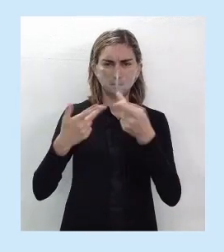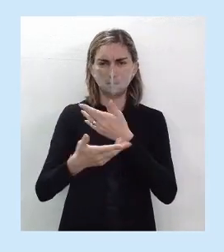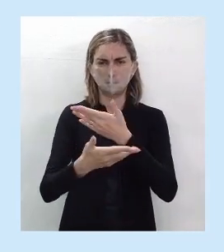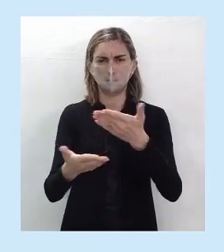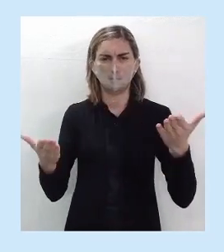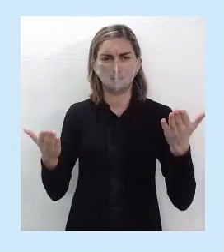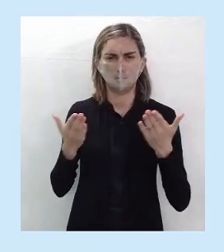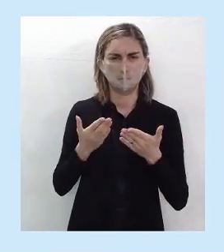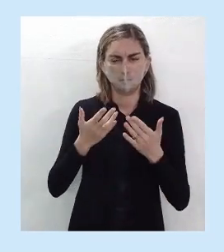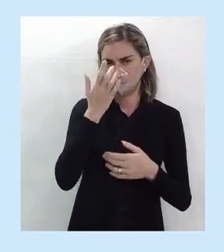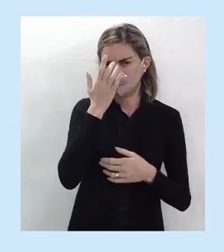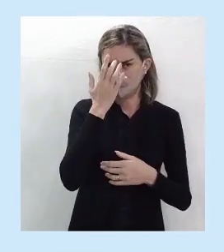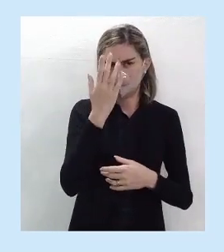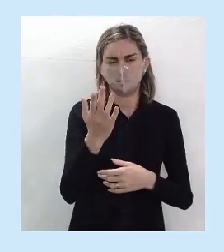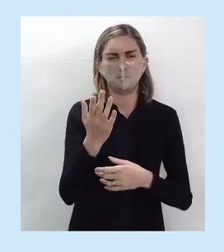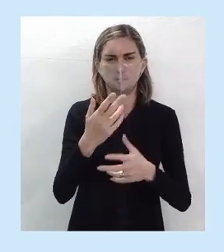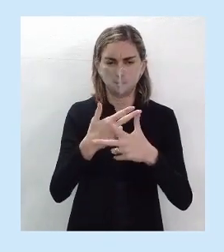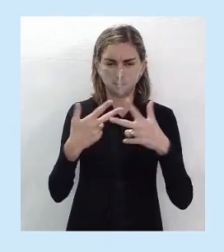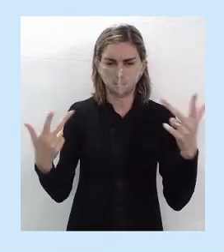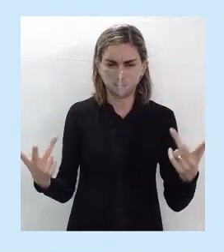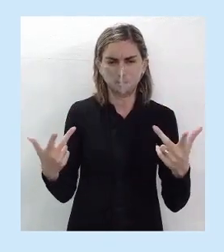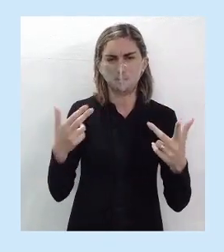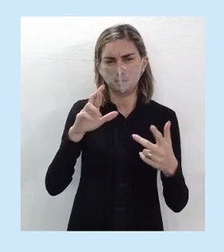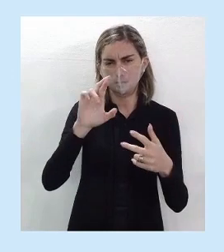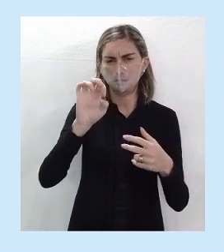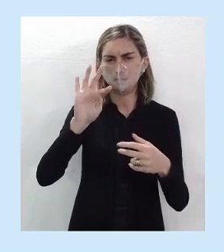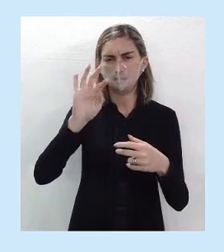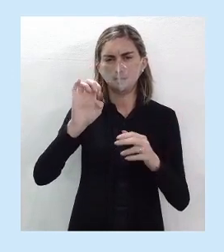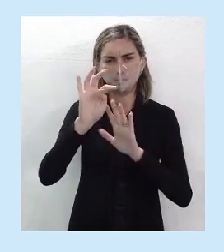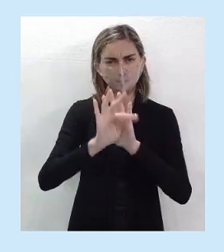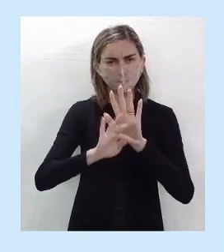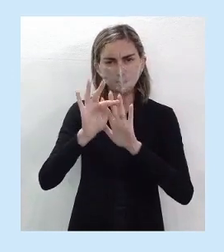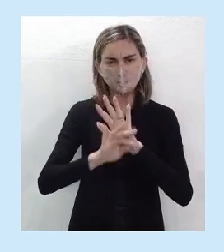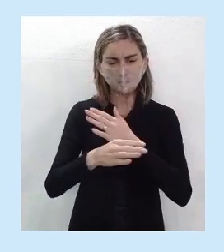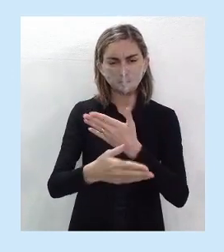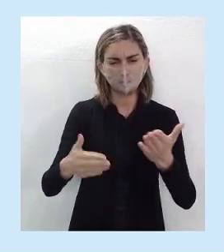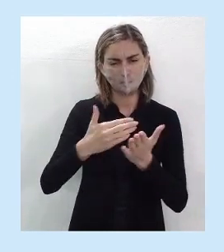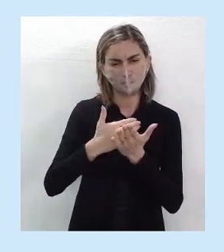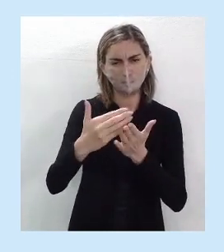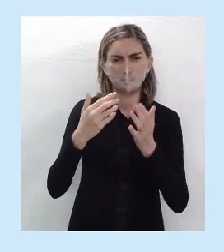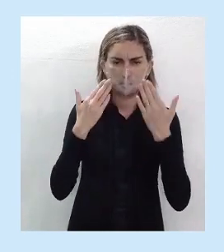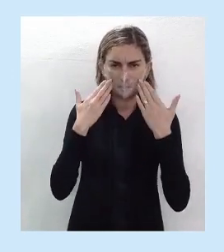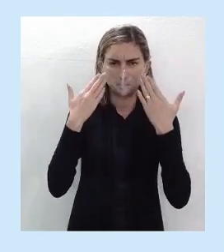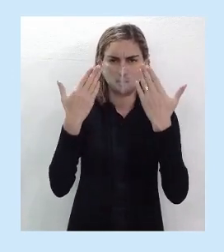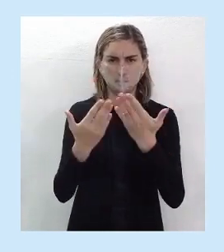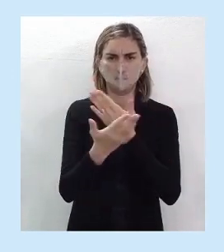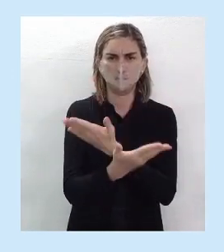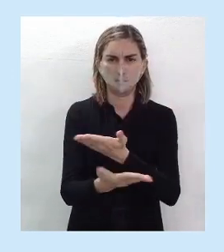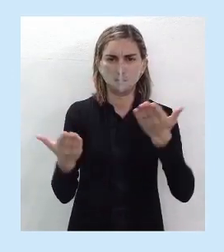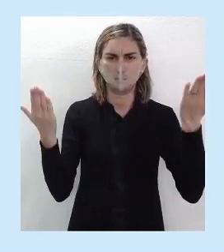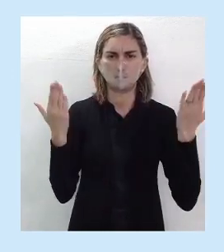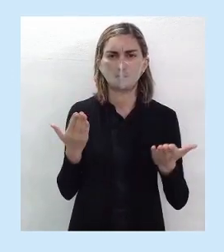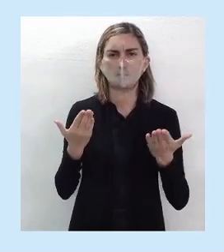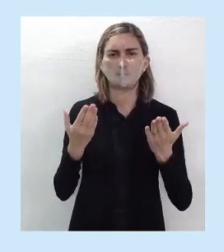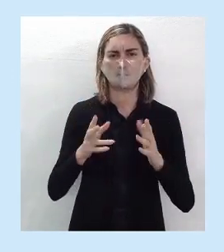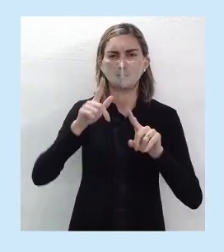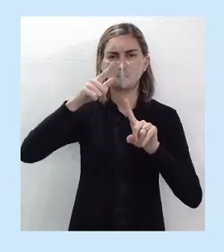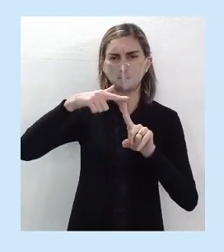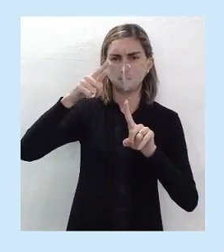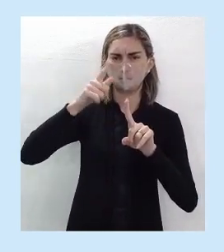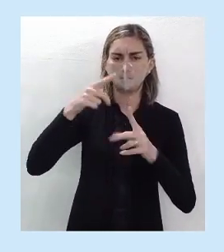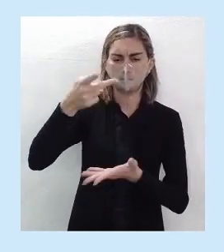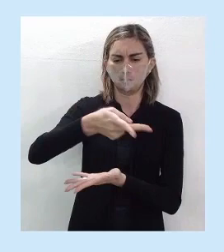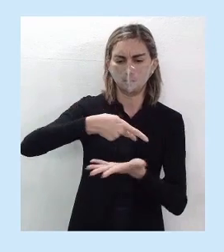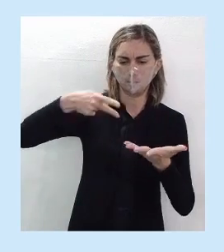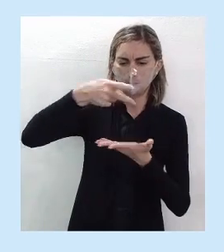é? É tão fácil essa coisa de retextualização que eu vou começar apresentando para vocês um tipo de